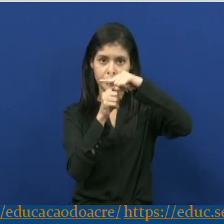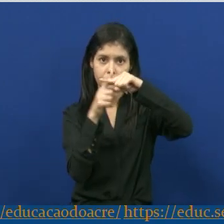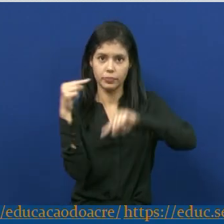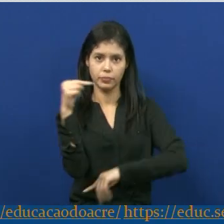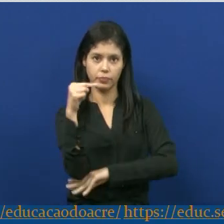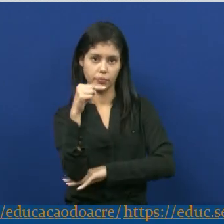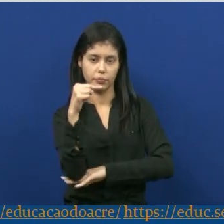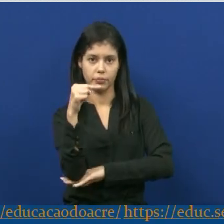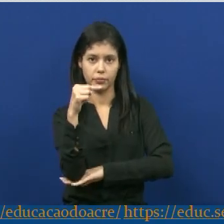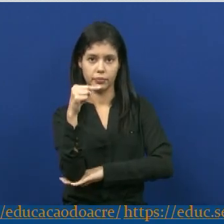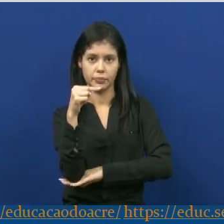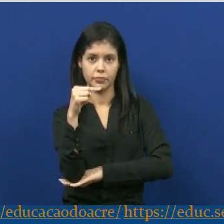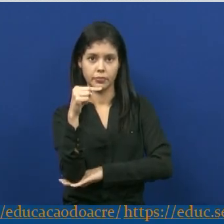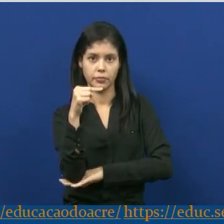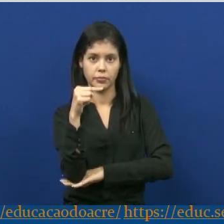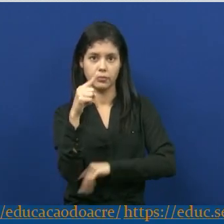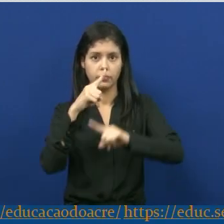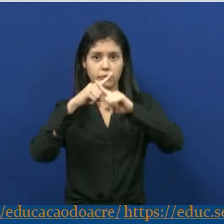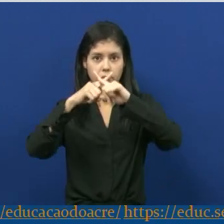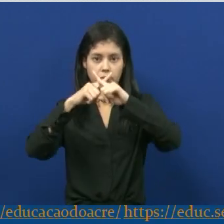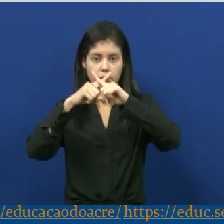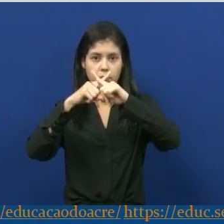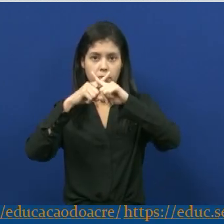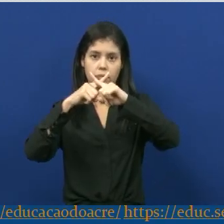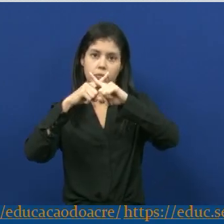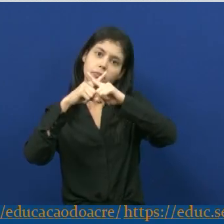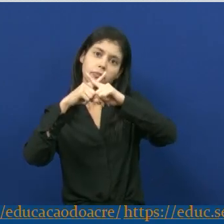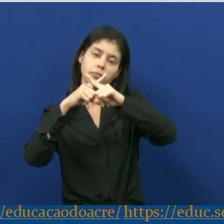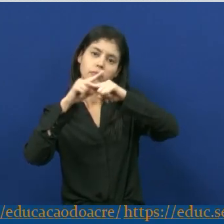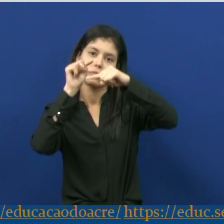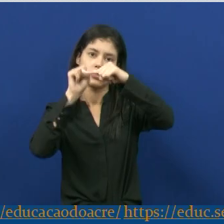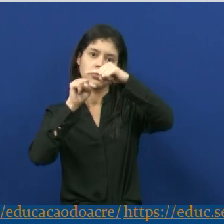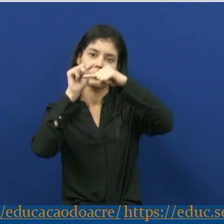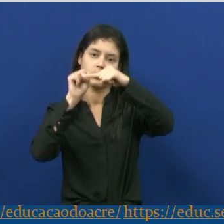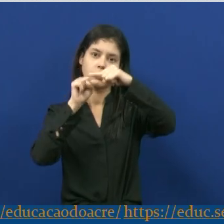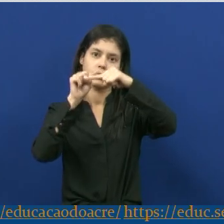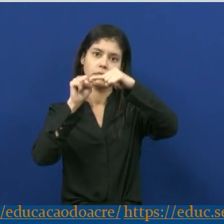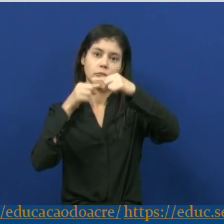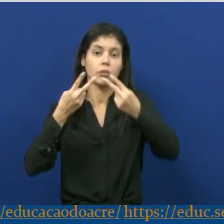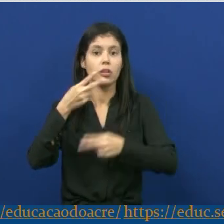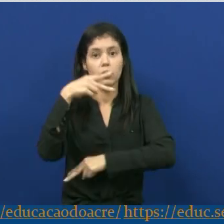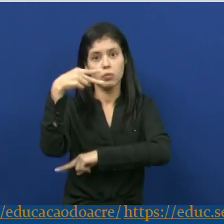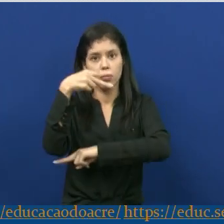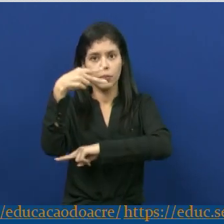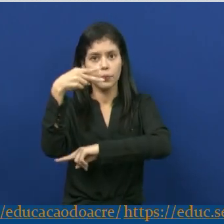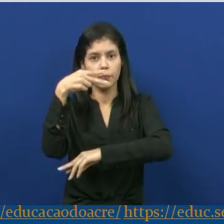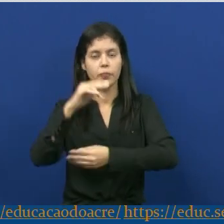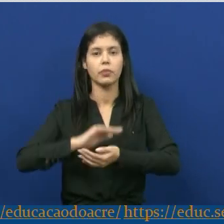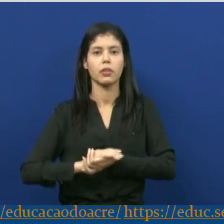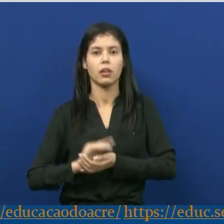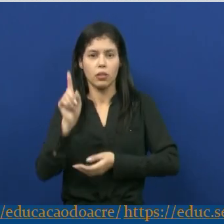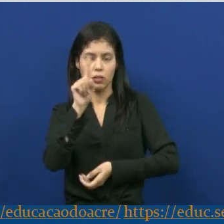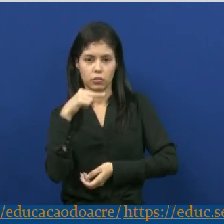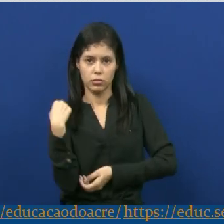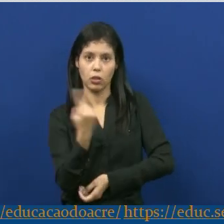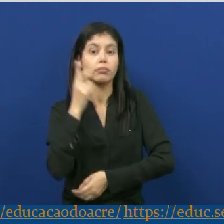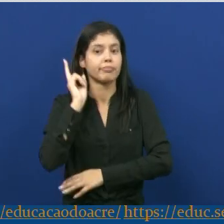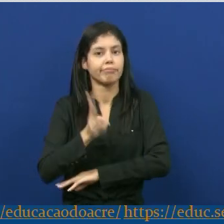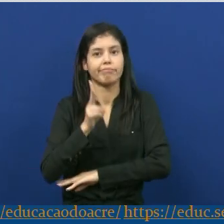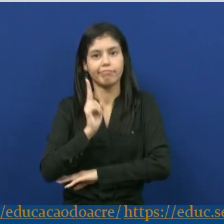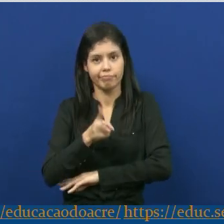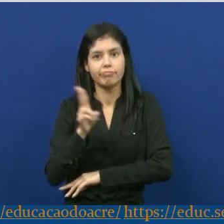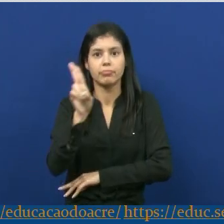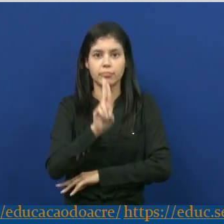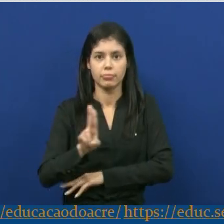mais o sinal de menos final de vezes o sinal de divisão e o sinal de igual esse nada vamos usar